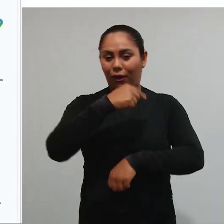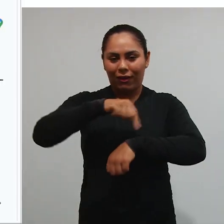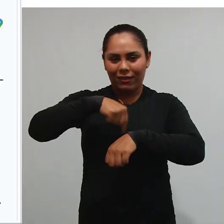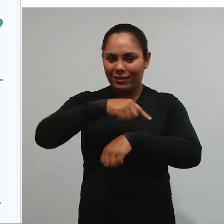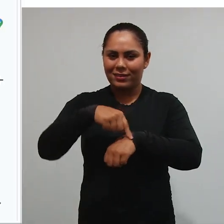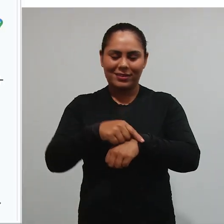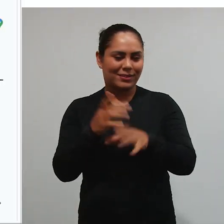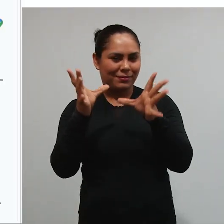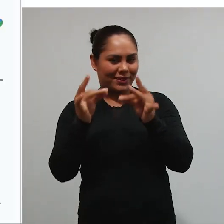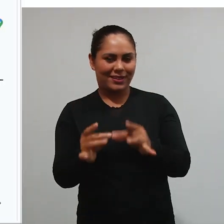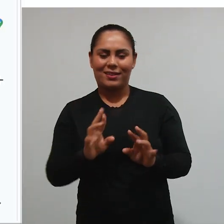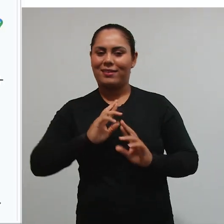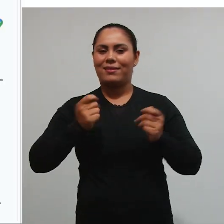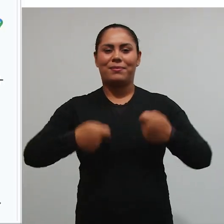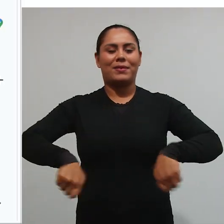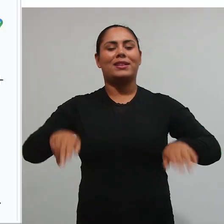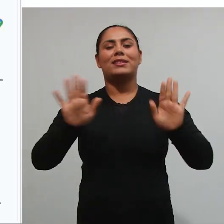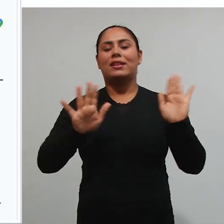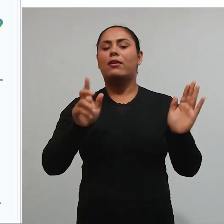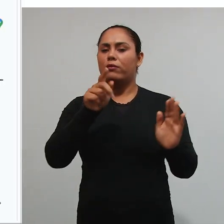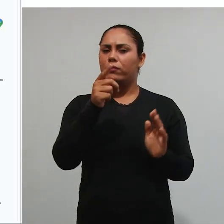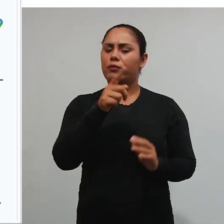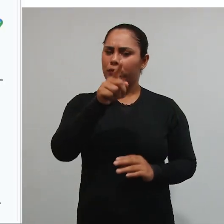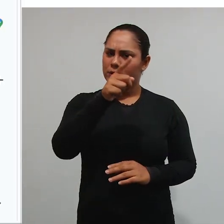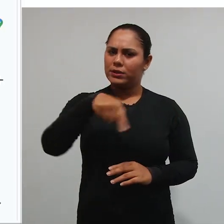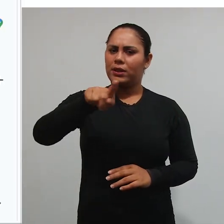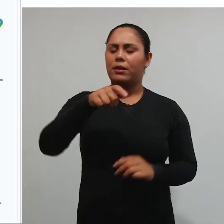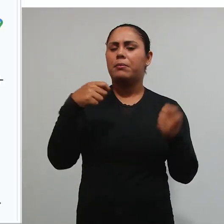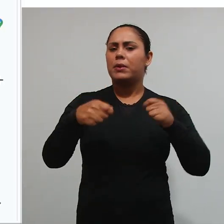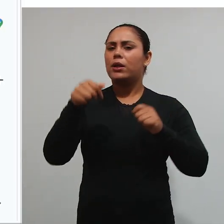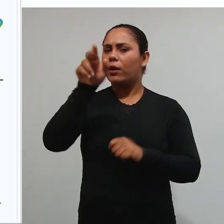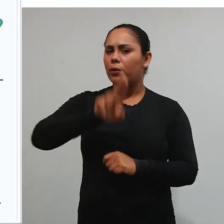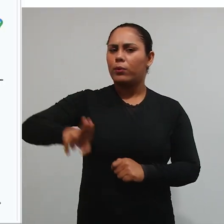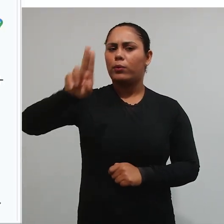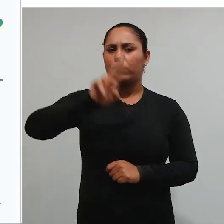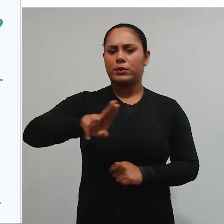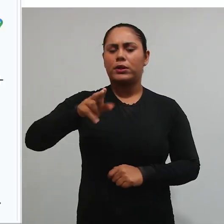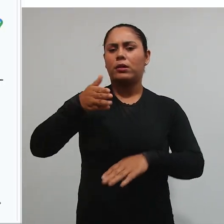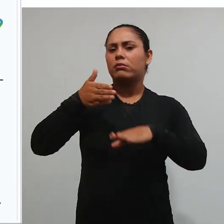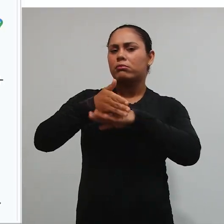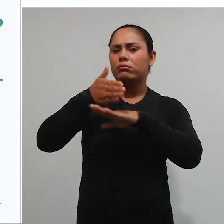uma delas. Não é o caso. Então, aqui você utilizar o portador